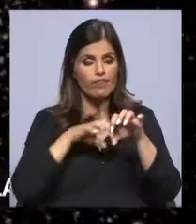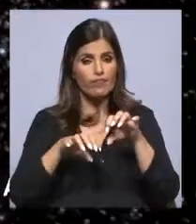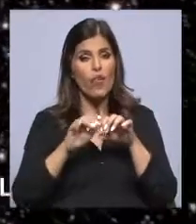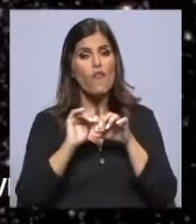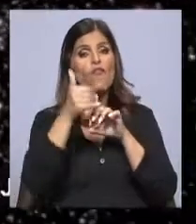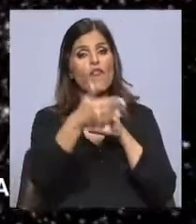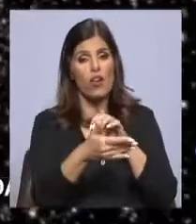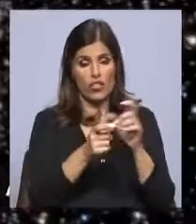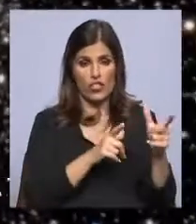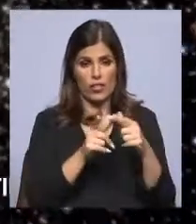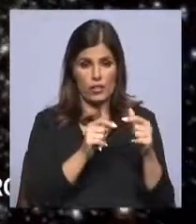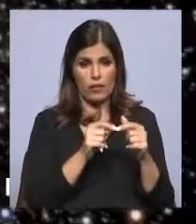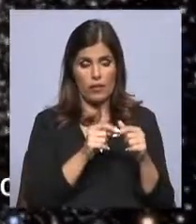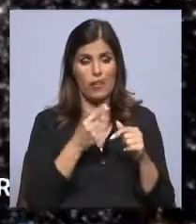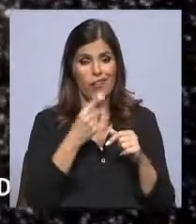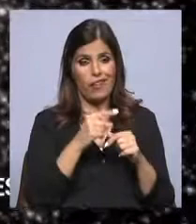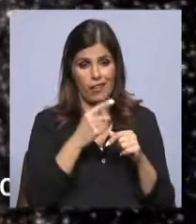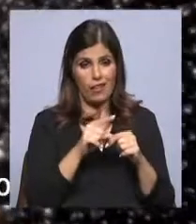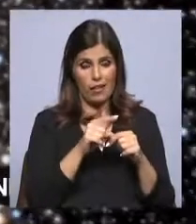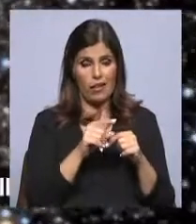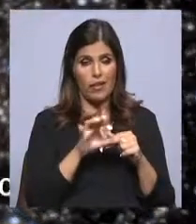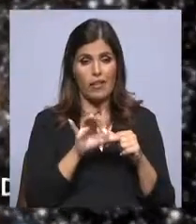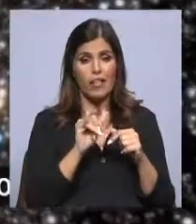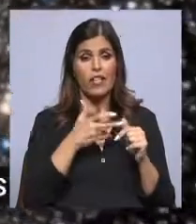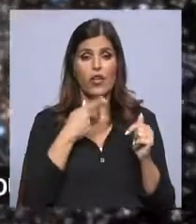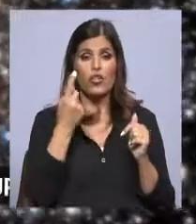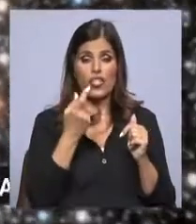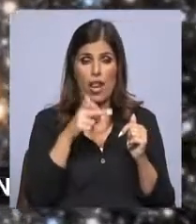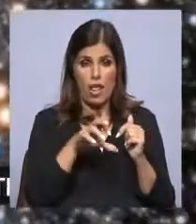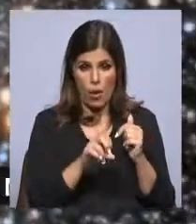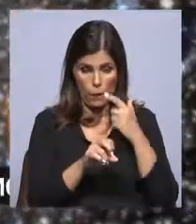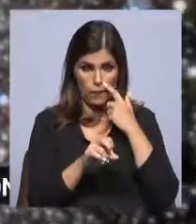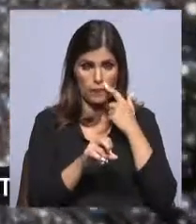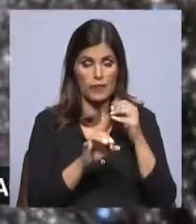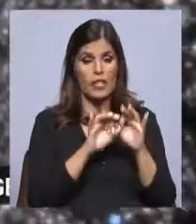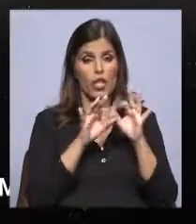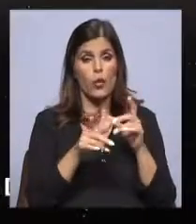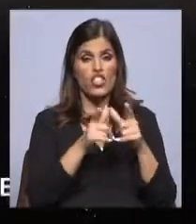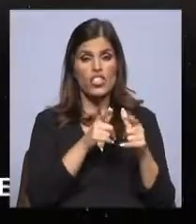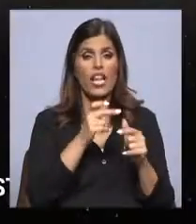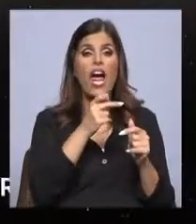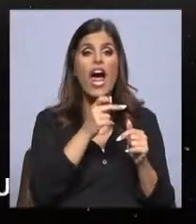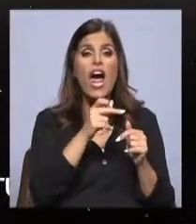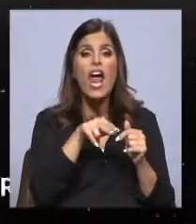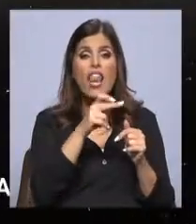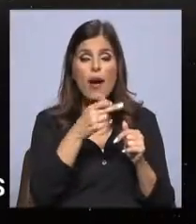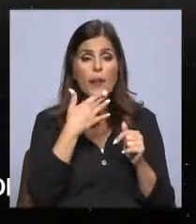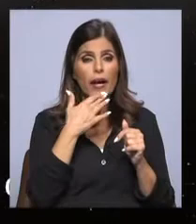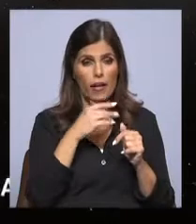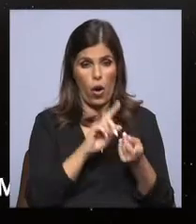superficiais da estrela, onde estão precisamente as camadas de hidrogênio de estrelas como as anãs brancas. E, portanto, ao contrário daquilo que